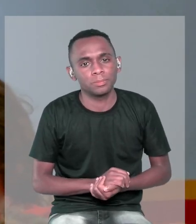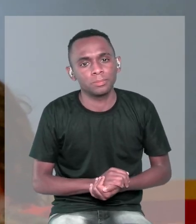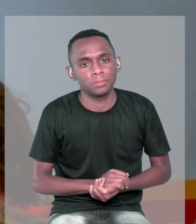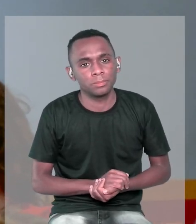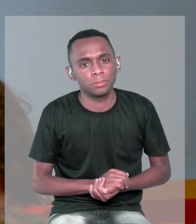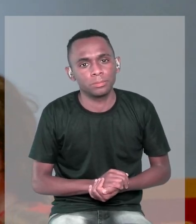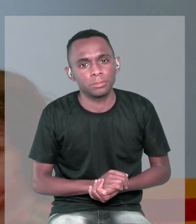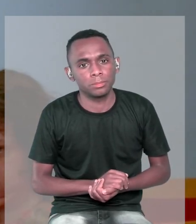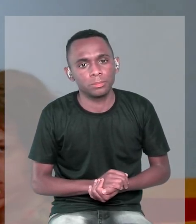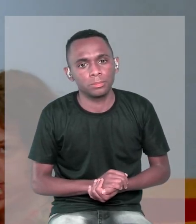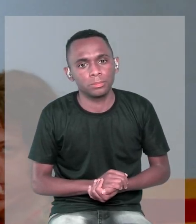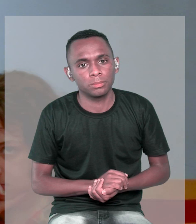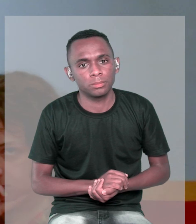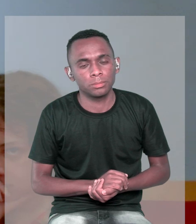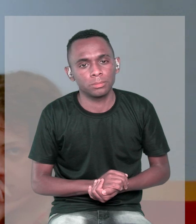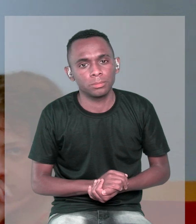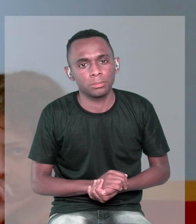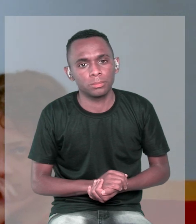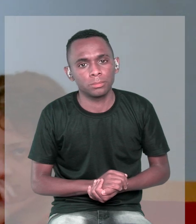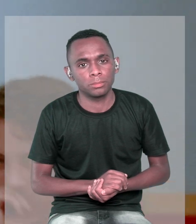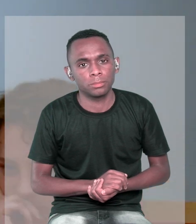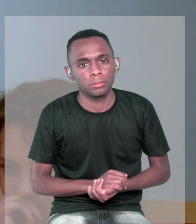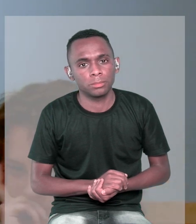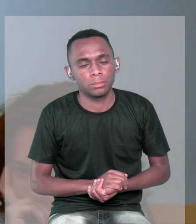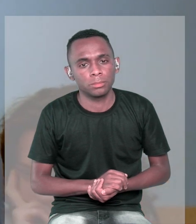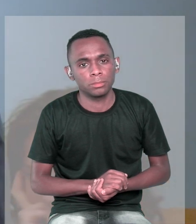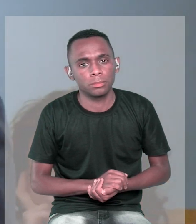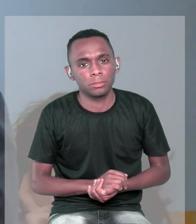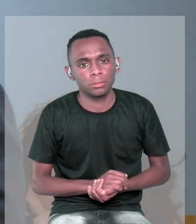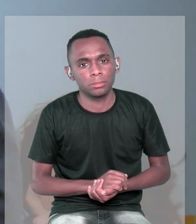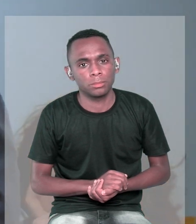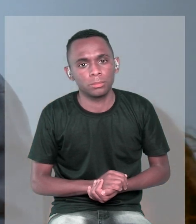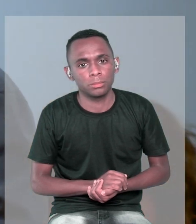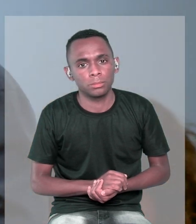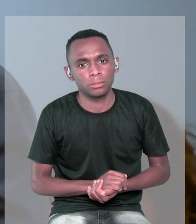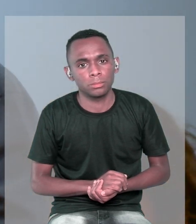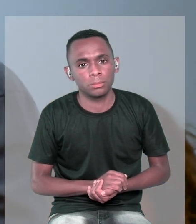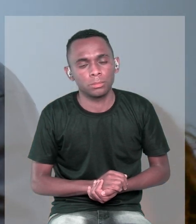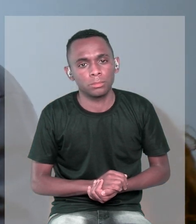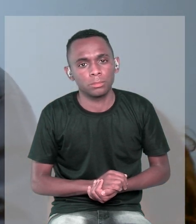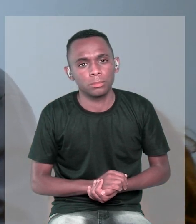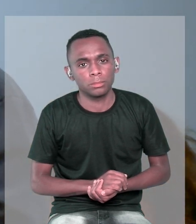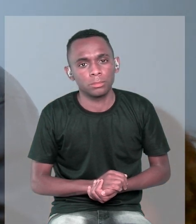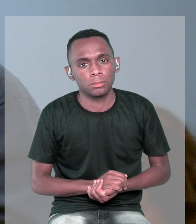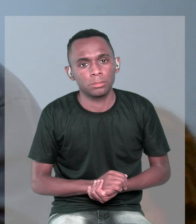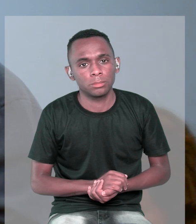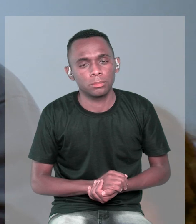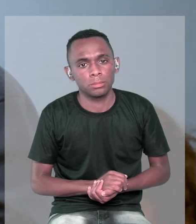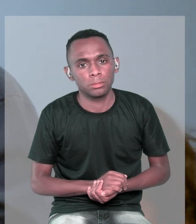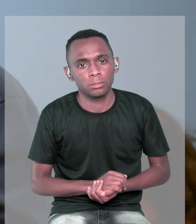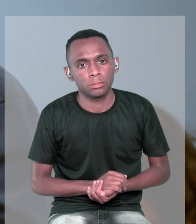votre conférence. Je l'ai trouvé très instructive, très heureuse aussi. Merci beaucoup. Je